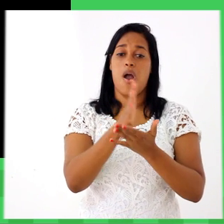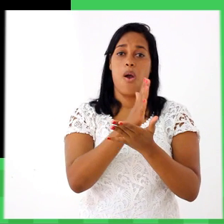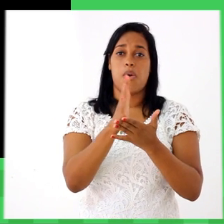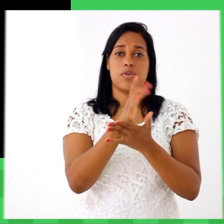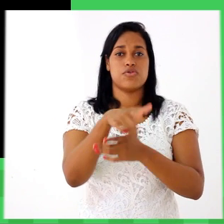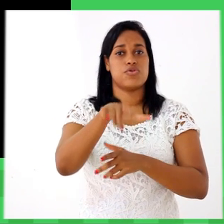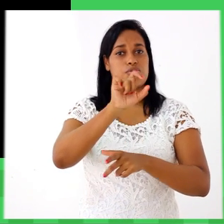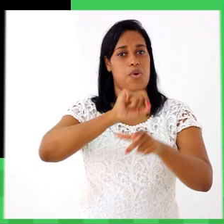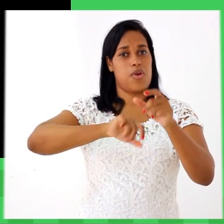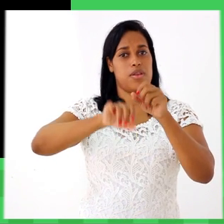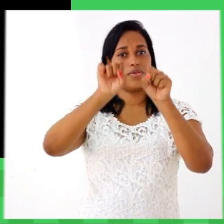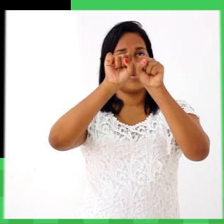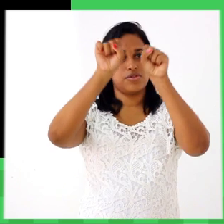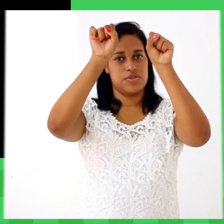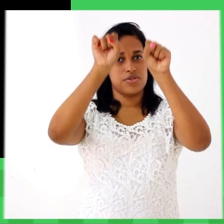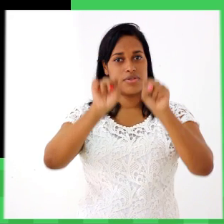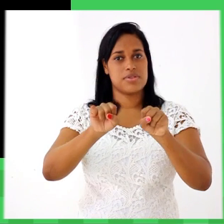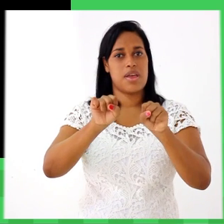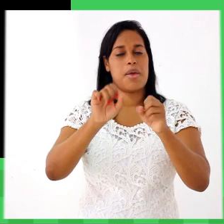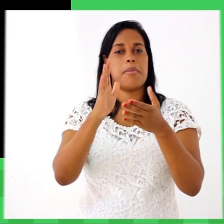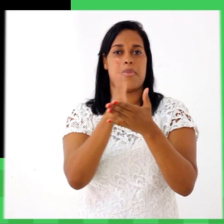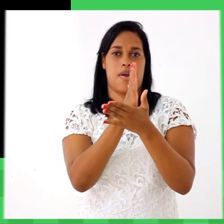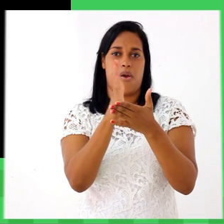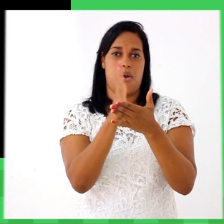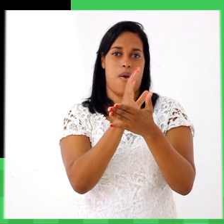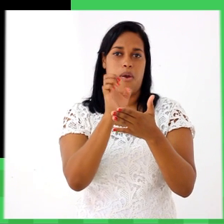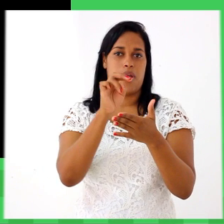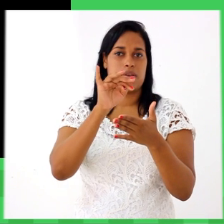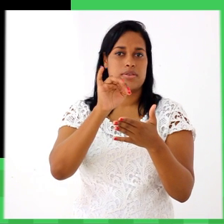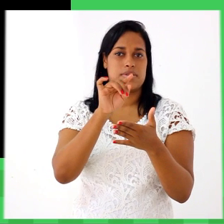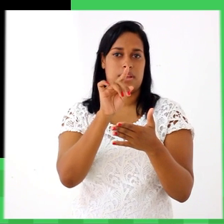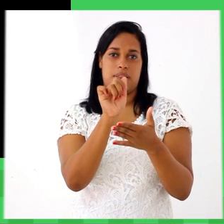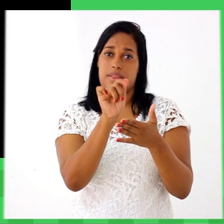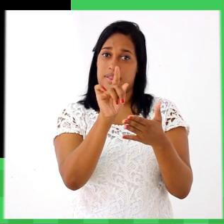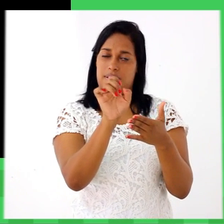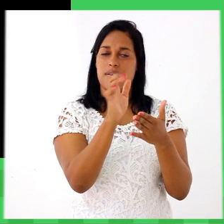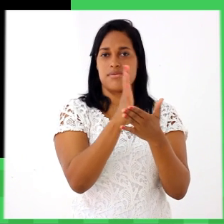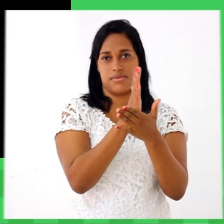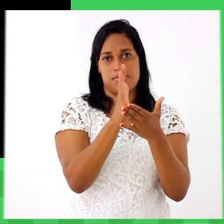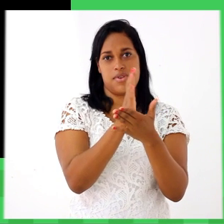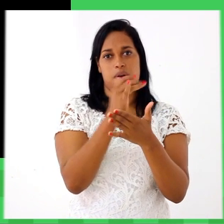sistema, normalmente elas são entidades. Então, tem essa dica aí.